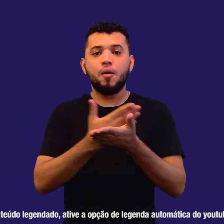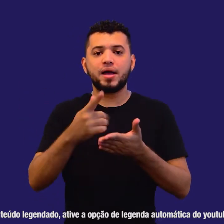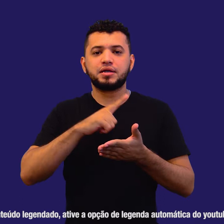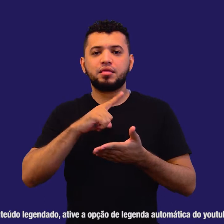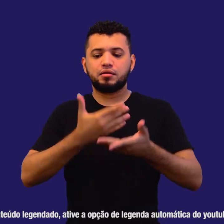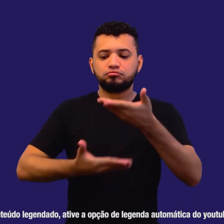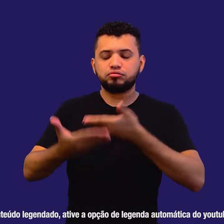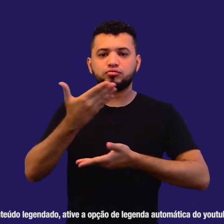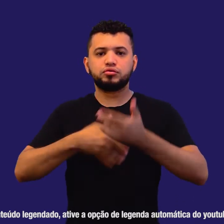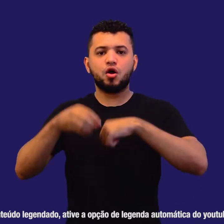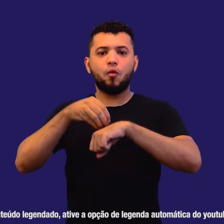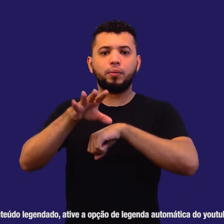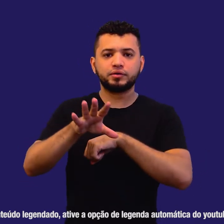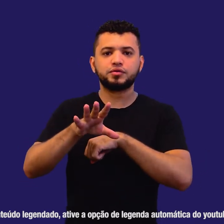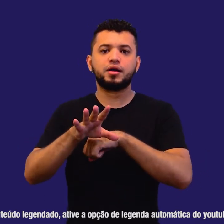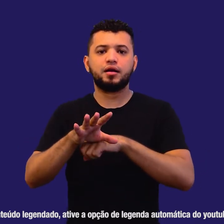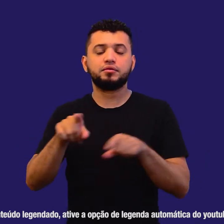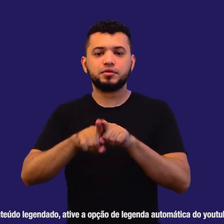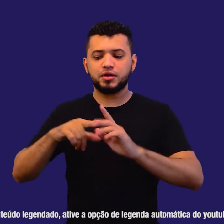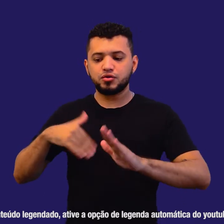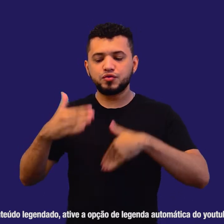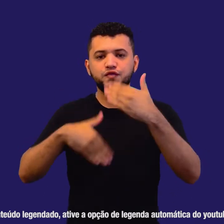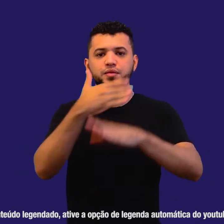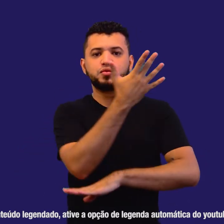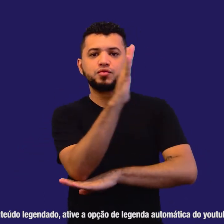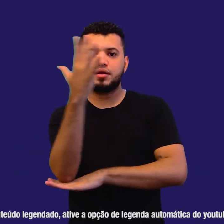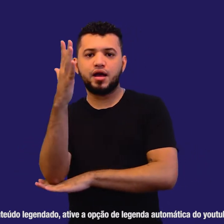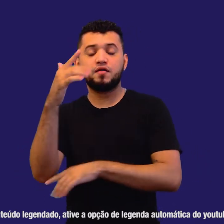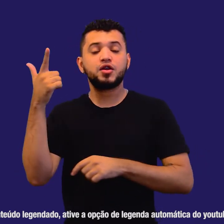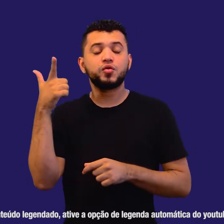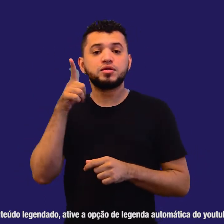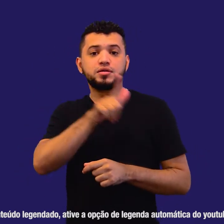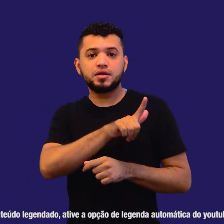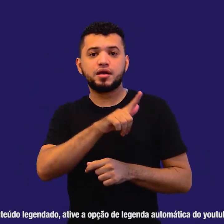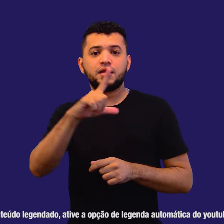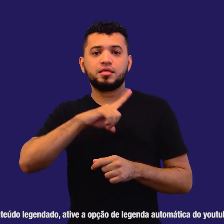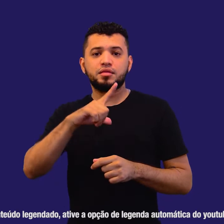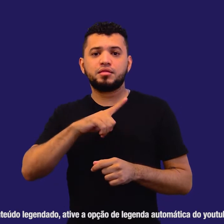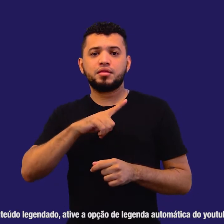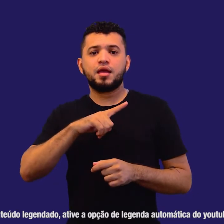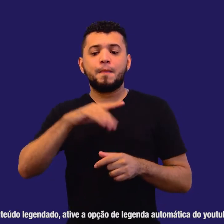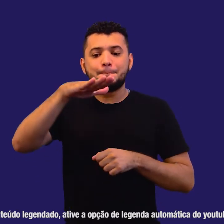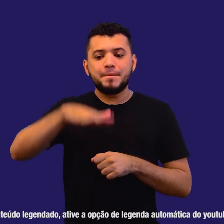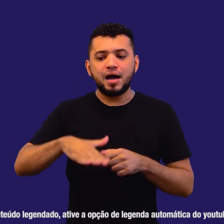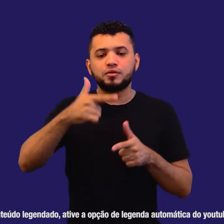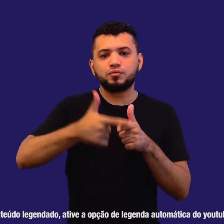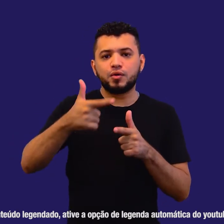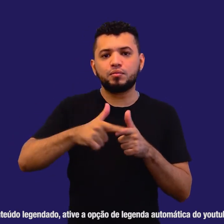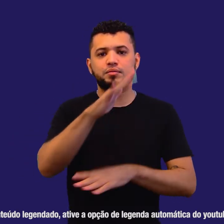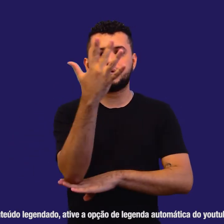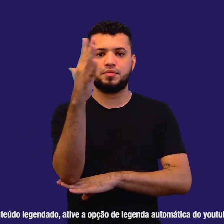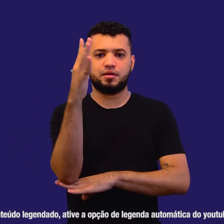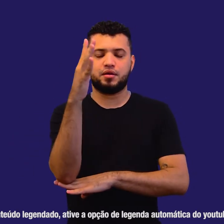cooperativas, para um desenvolvimento mais sustentável e também para a redução de impactos ambientais. É uma prática